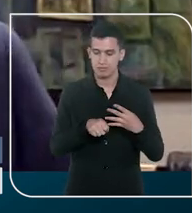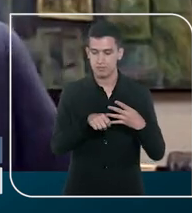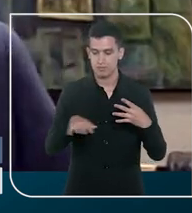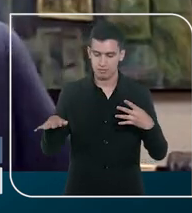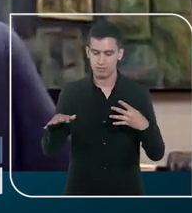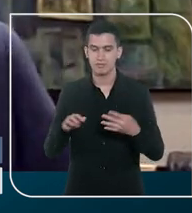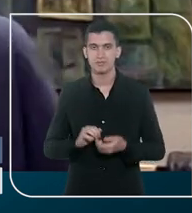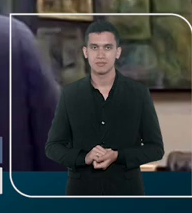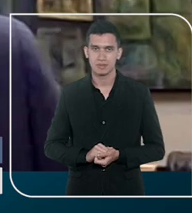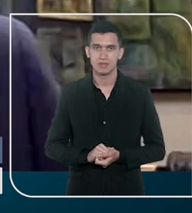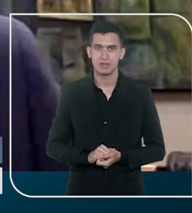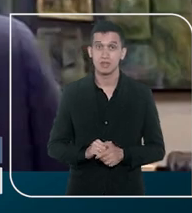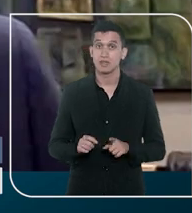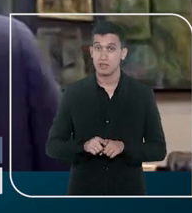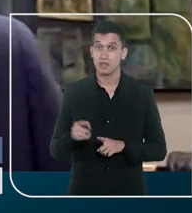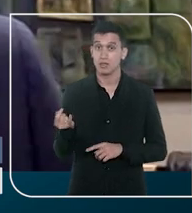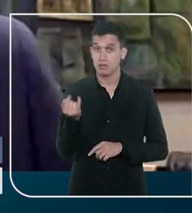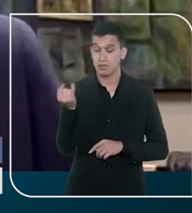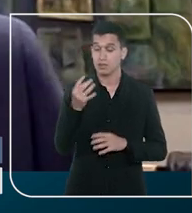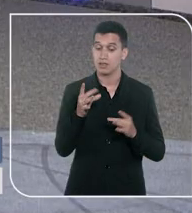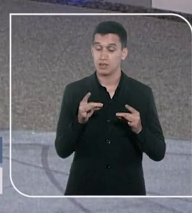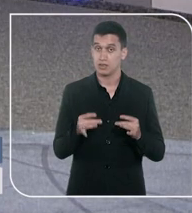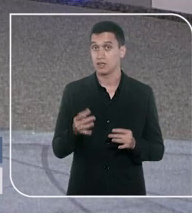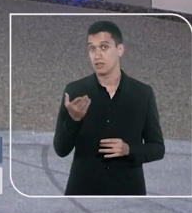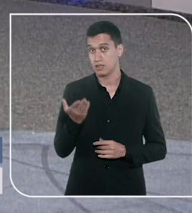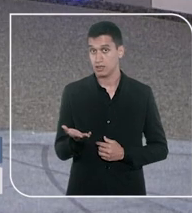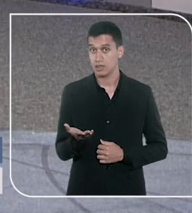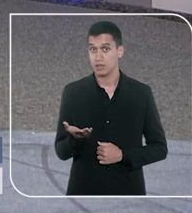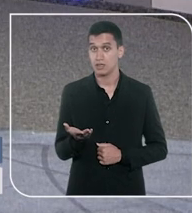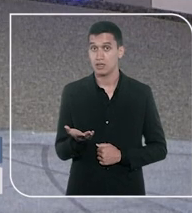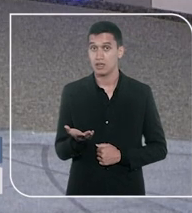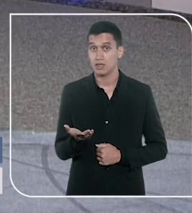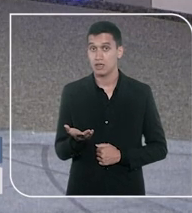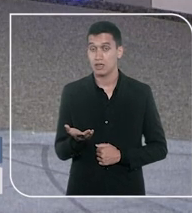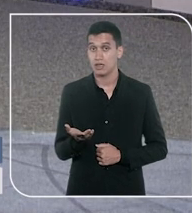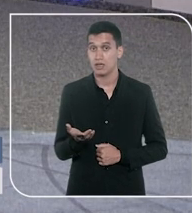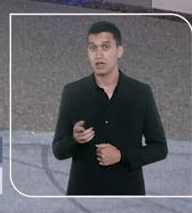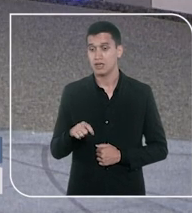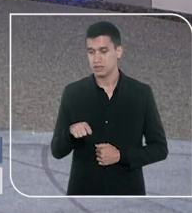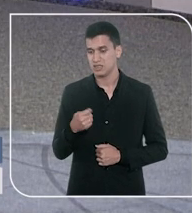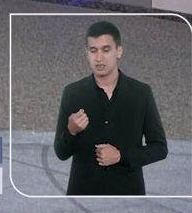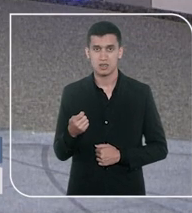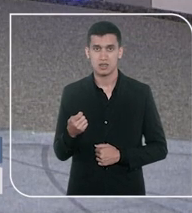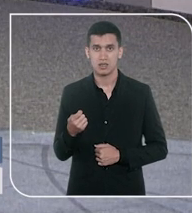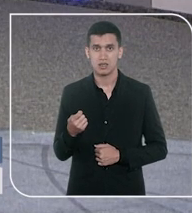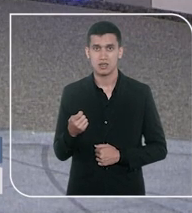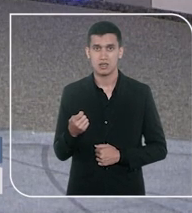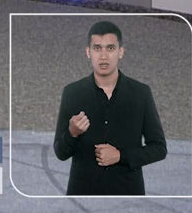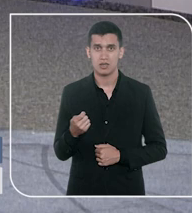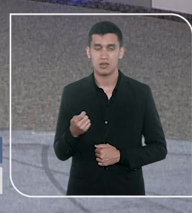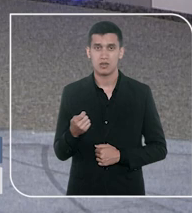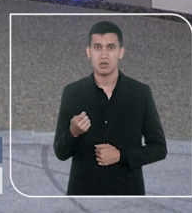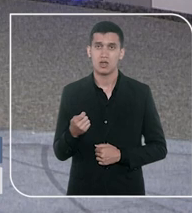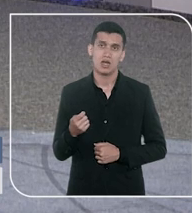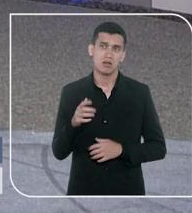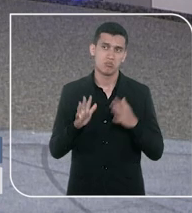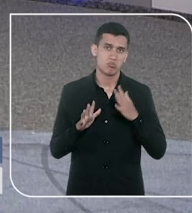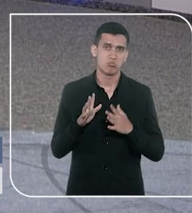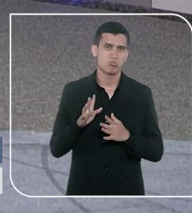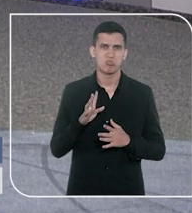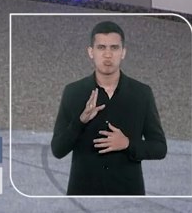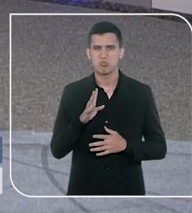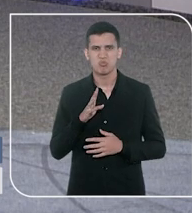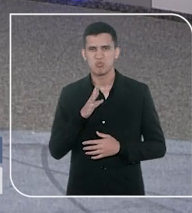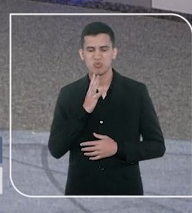jurisprudência nacional. É importante também destacar aqui as siglas. Muitas vezes a gente não está acostumado com as